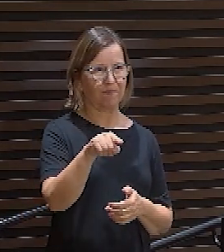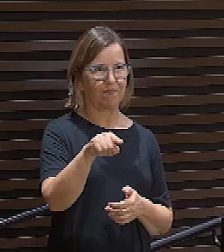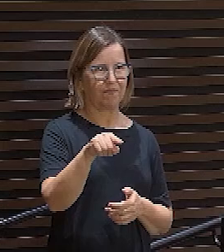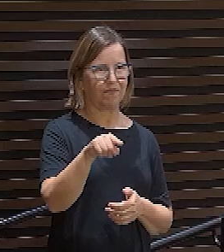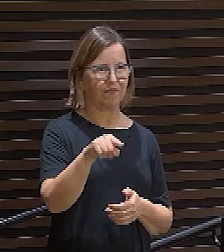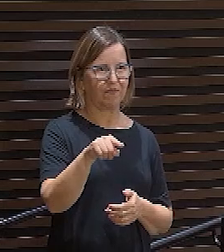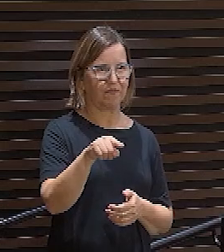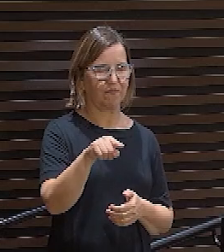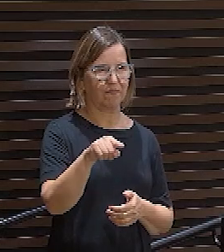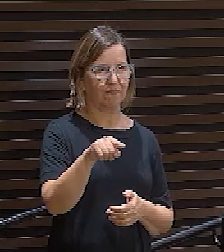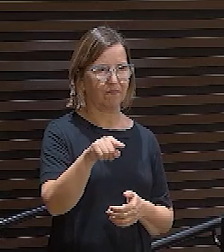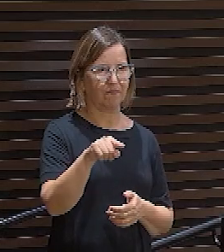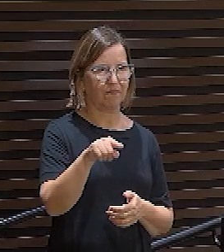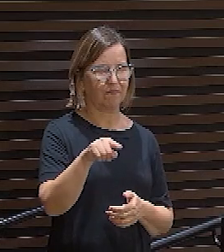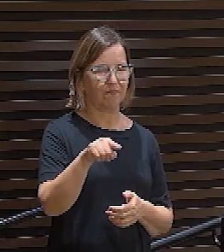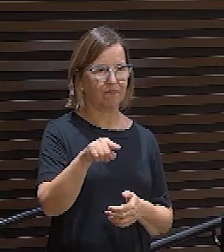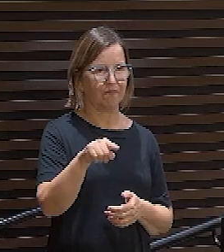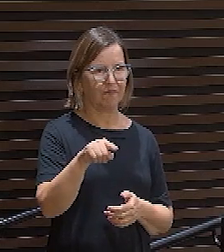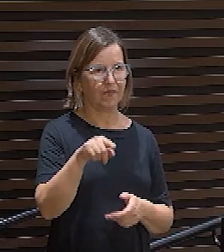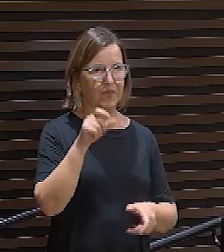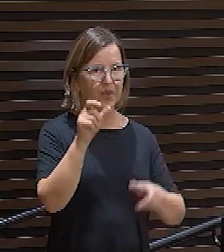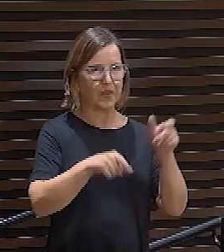E tocaram nele.